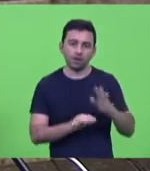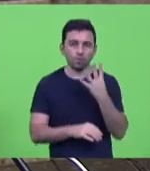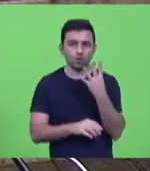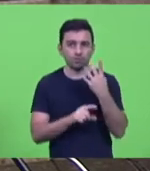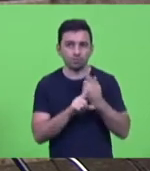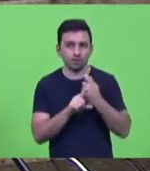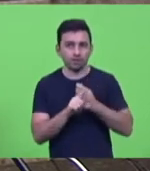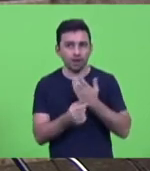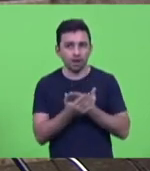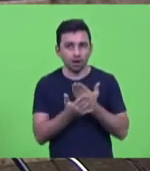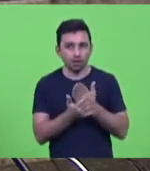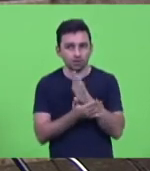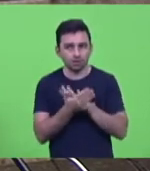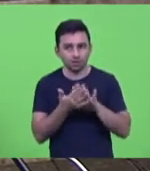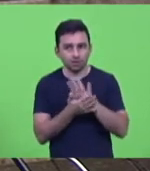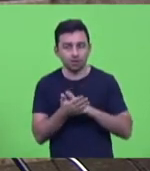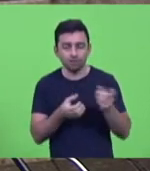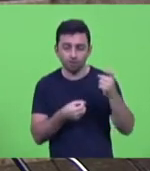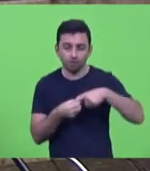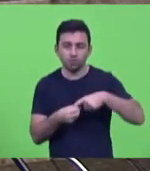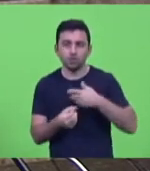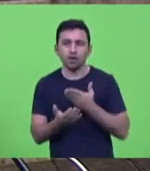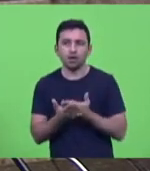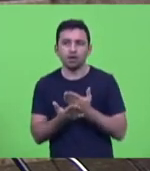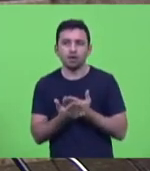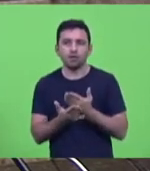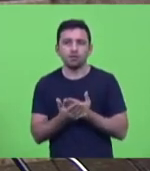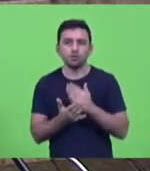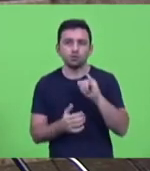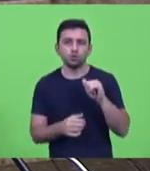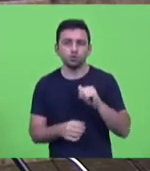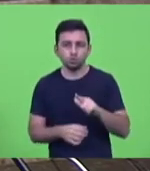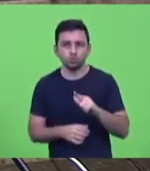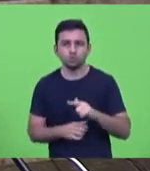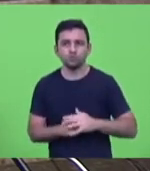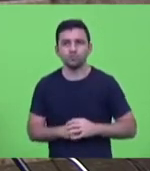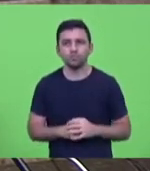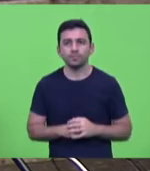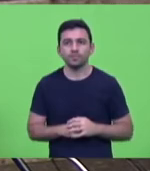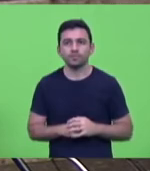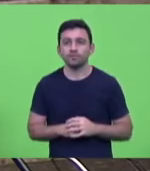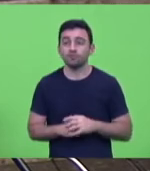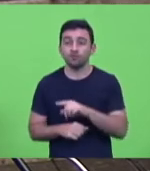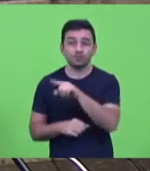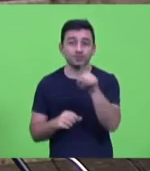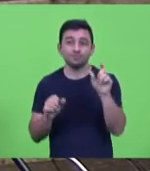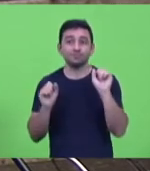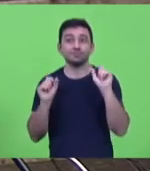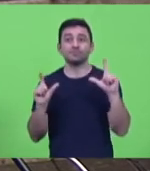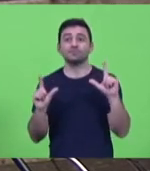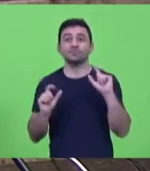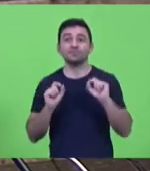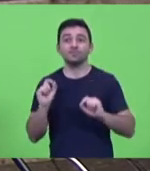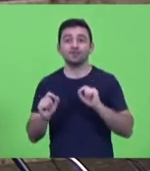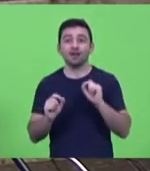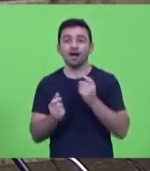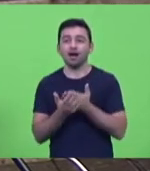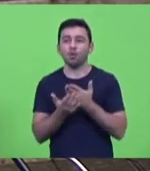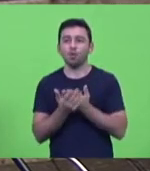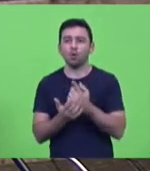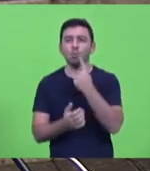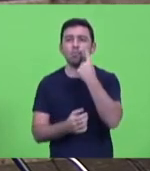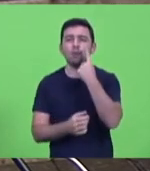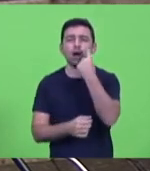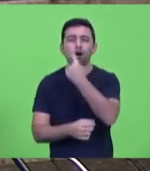aula, voltaram e tiveram aula em julho. E, pasmem, muitas vezes, aulas de 1 hora por